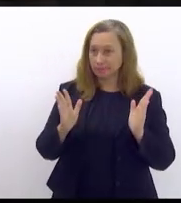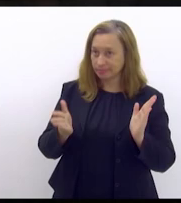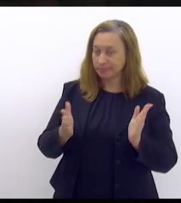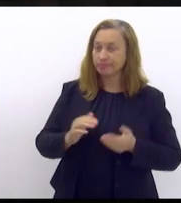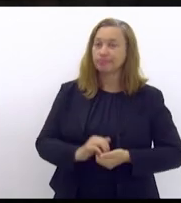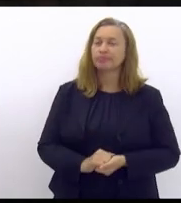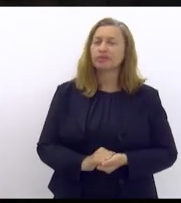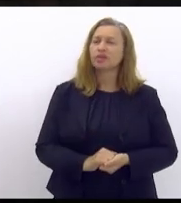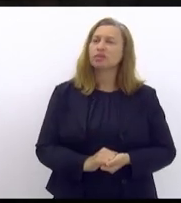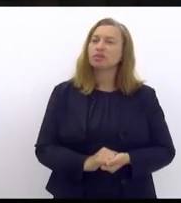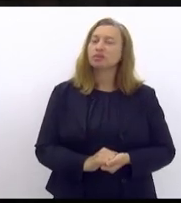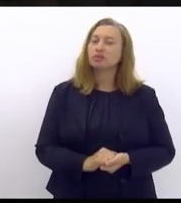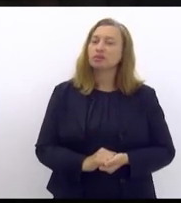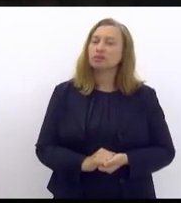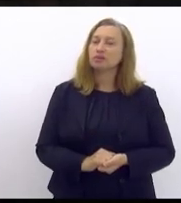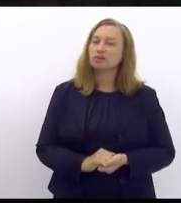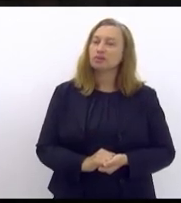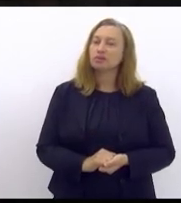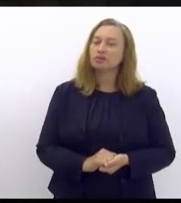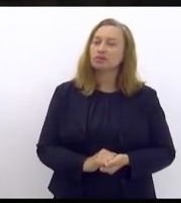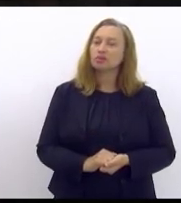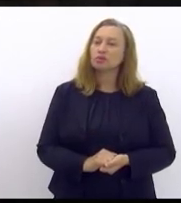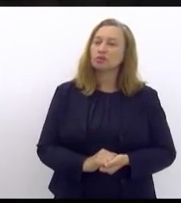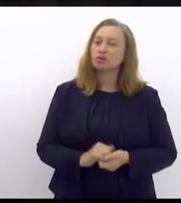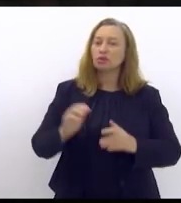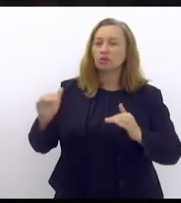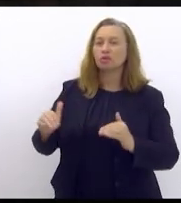talvez Vossa Excelência